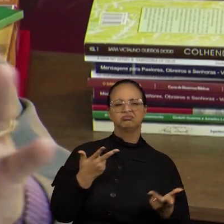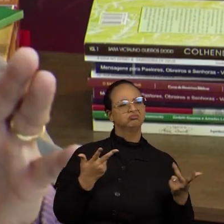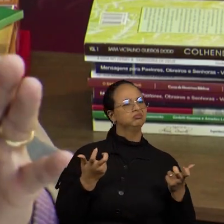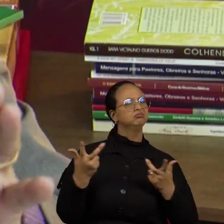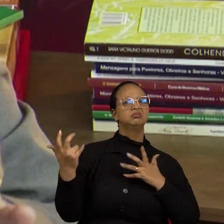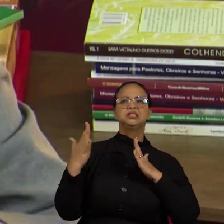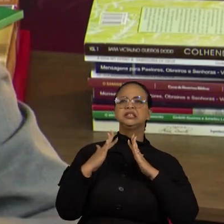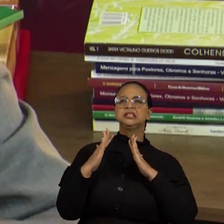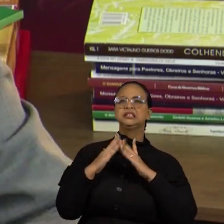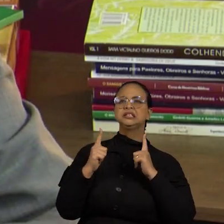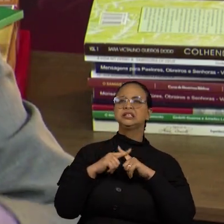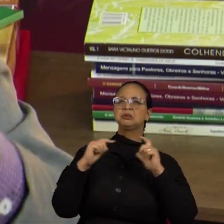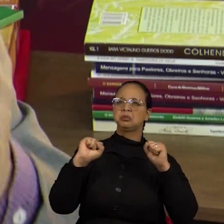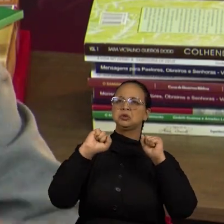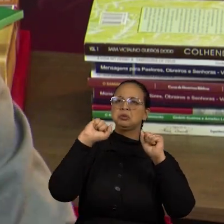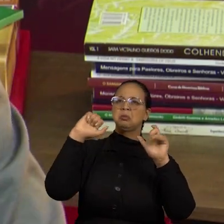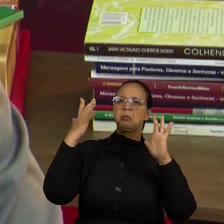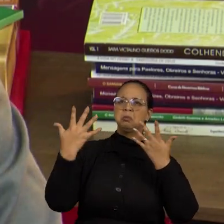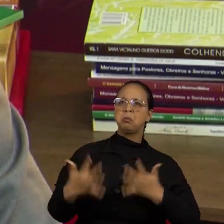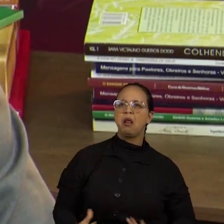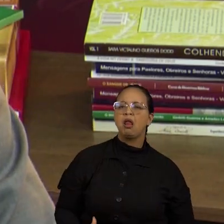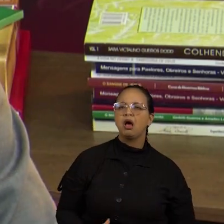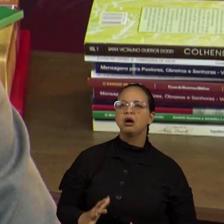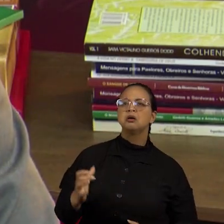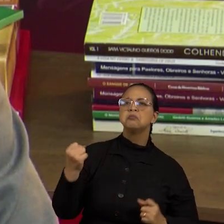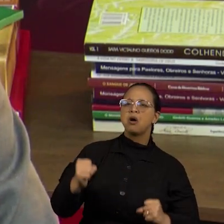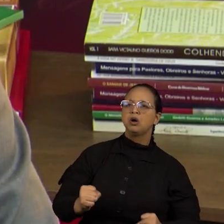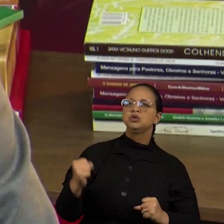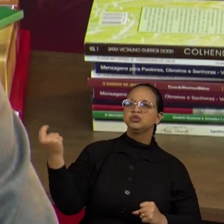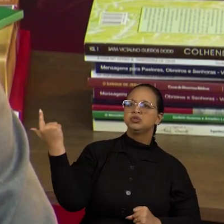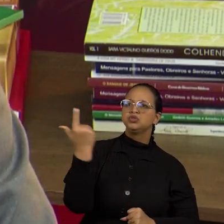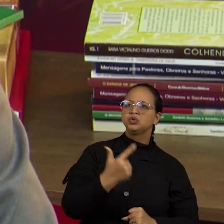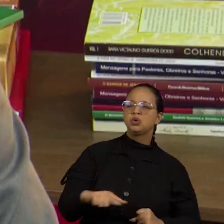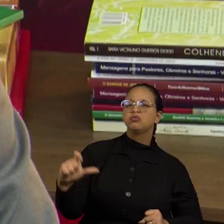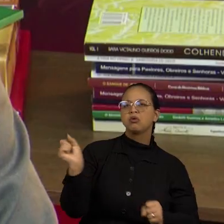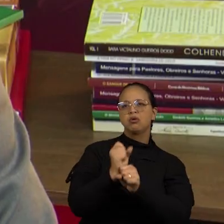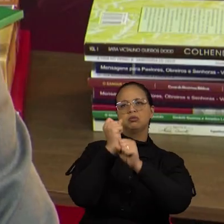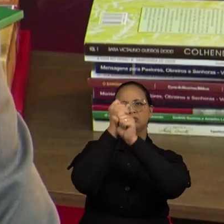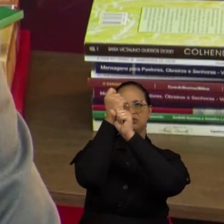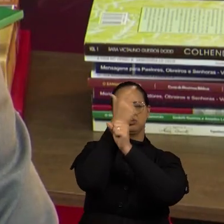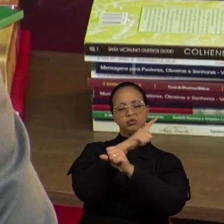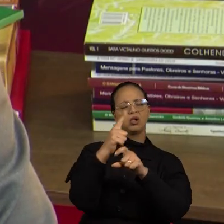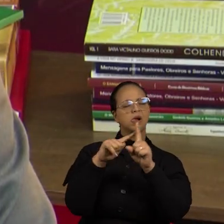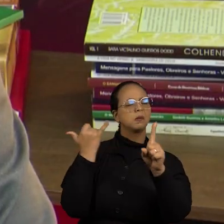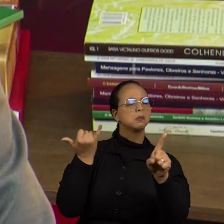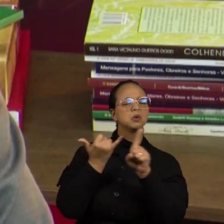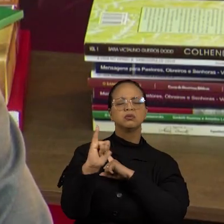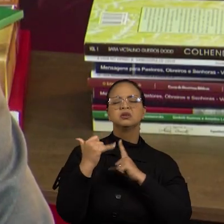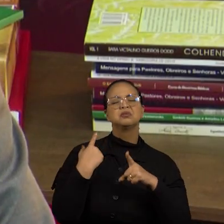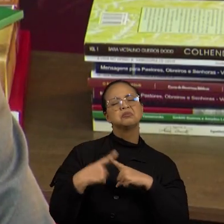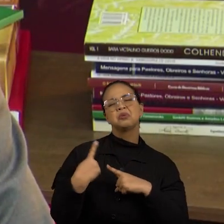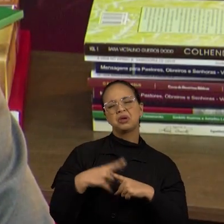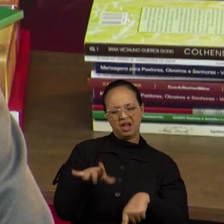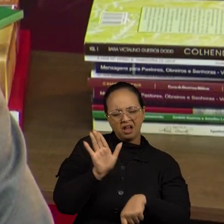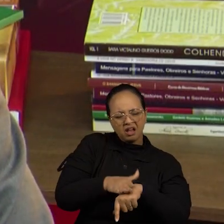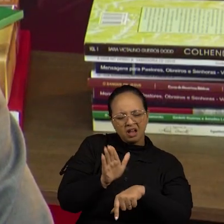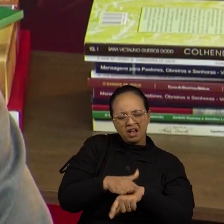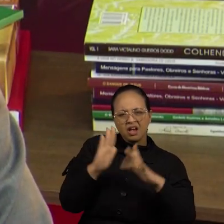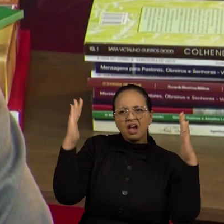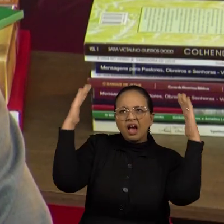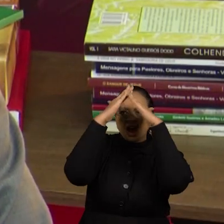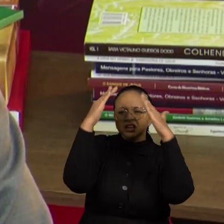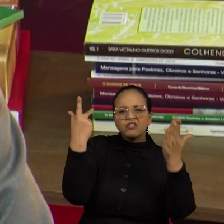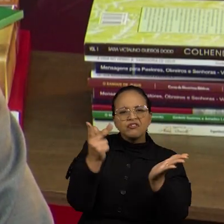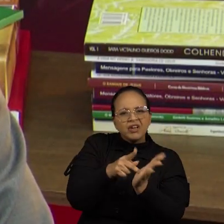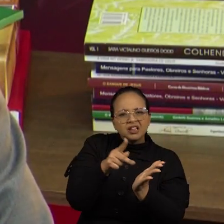posso destruí-lo, eu posso reerguer em 3 dias. Sim. Era uma outra profecia, porque na vida, na morte, na